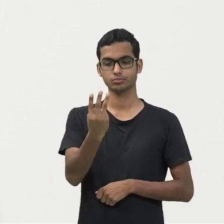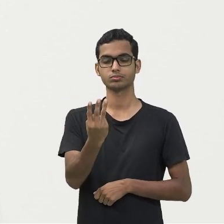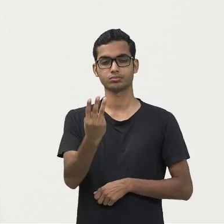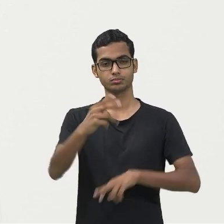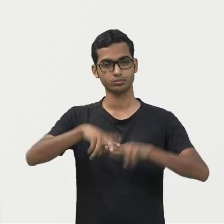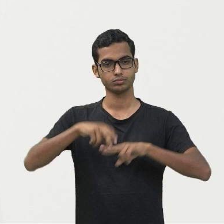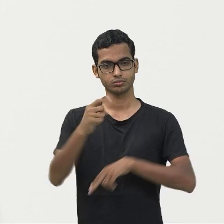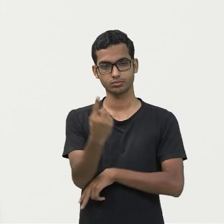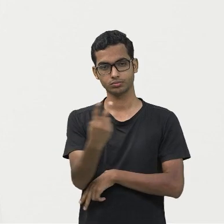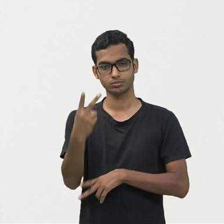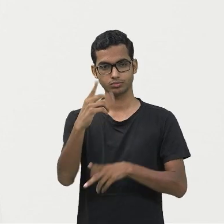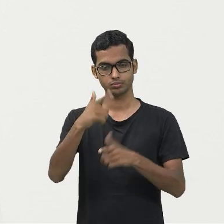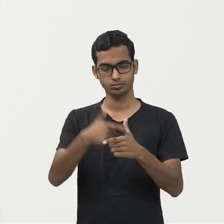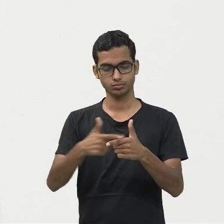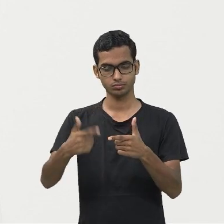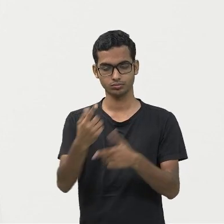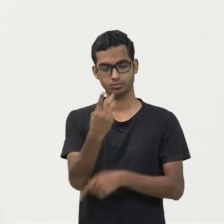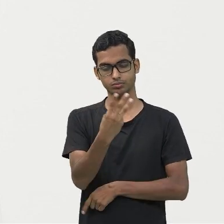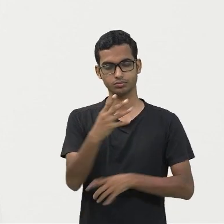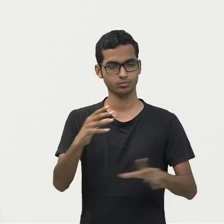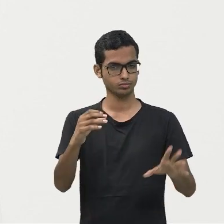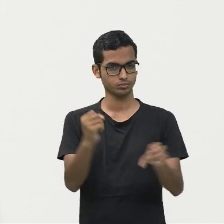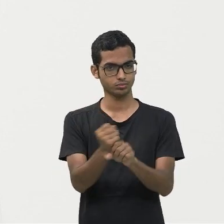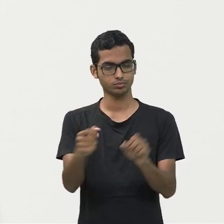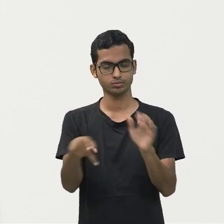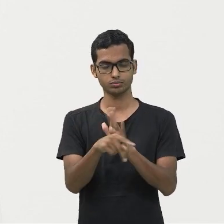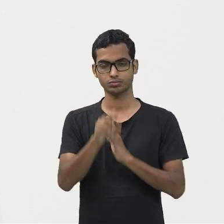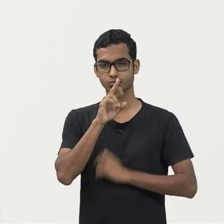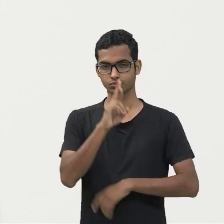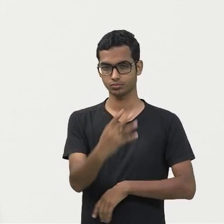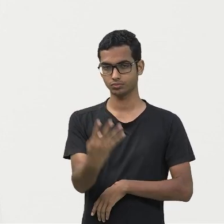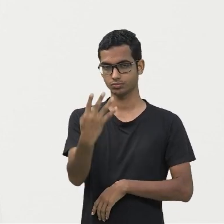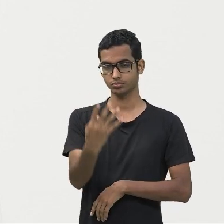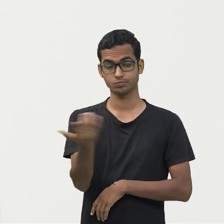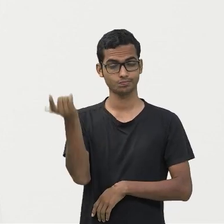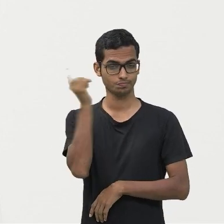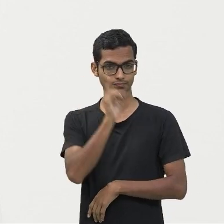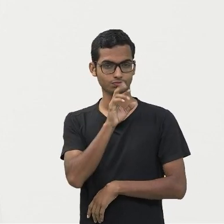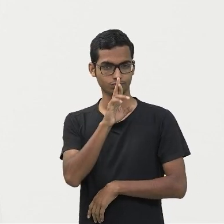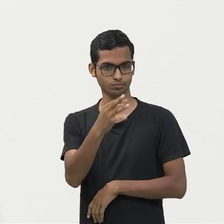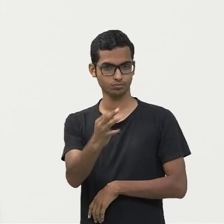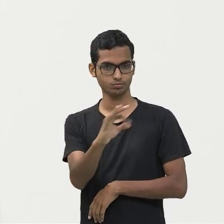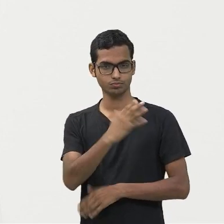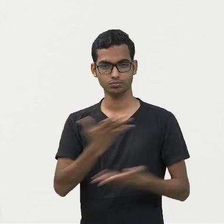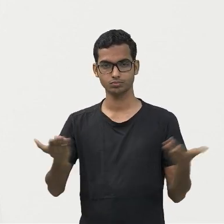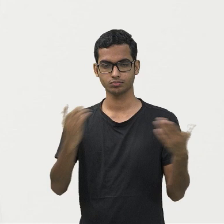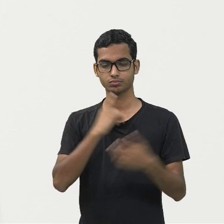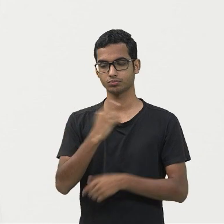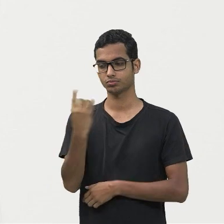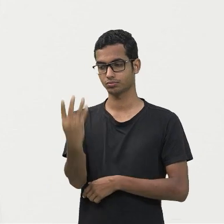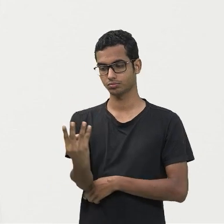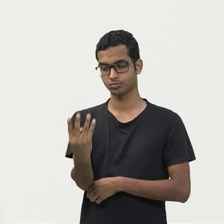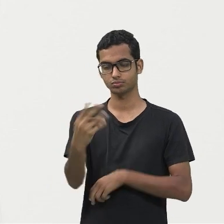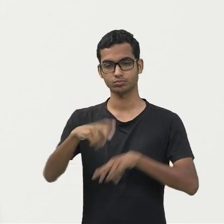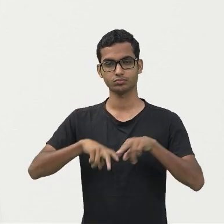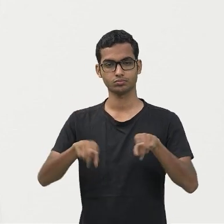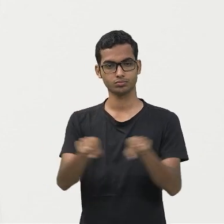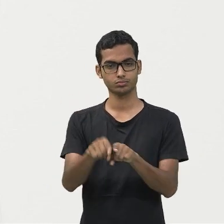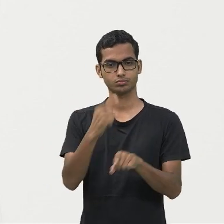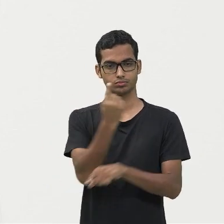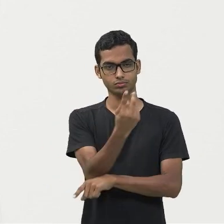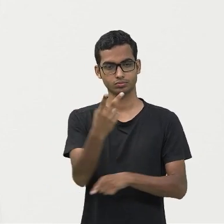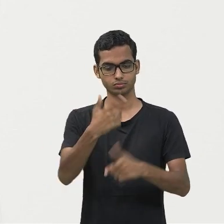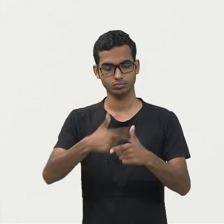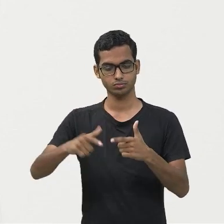12 dividido por 3 dá 4, também dá exato. É 4, porque 12 dividido por 4